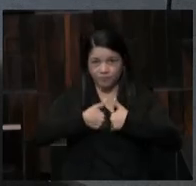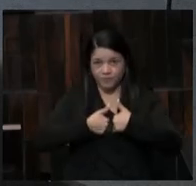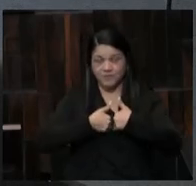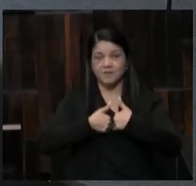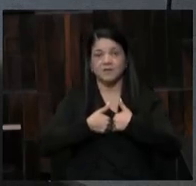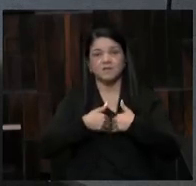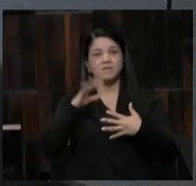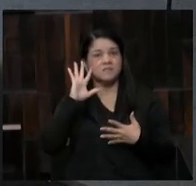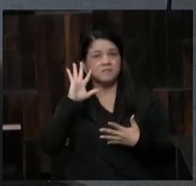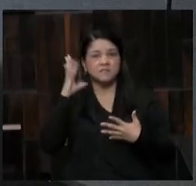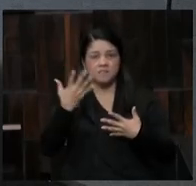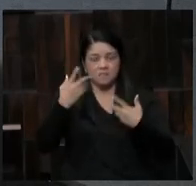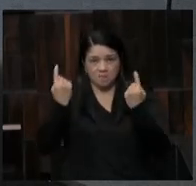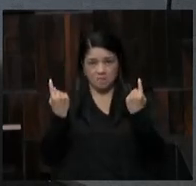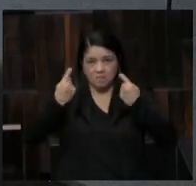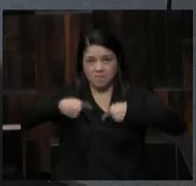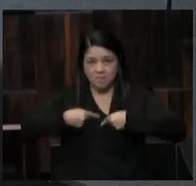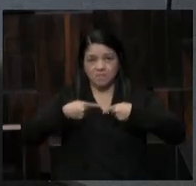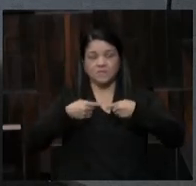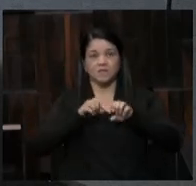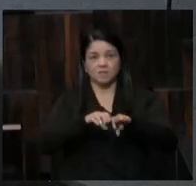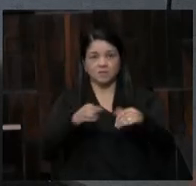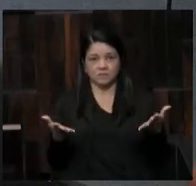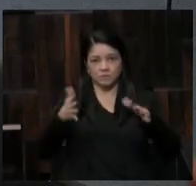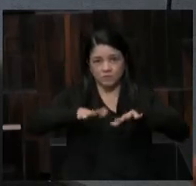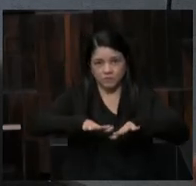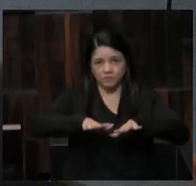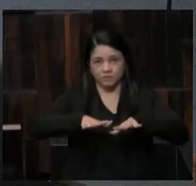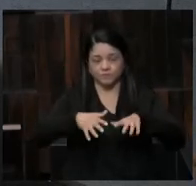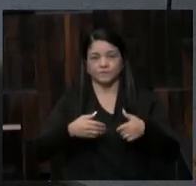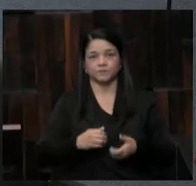na educação inclusiva.